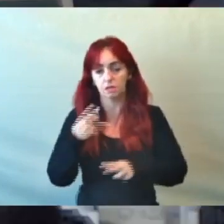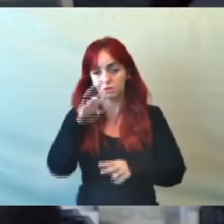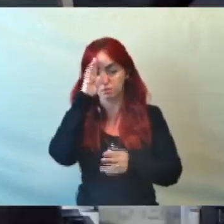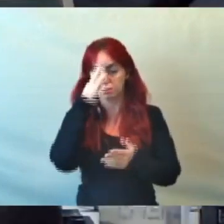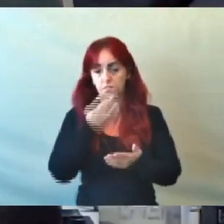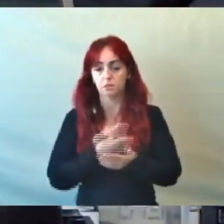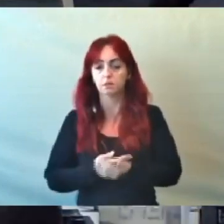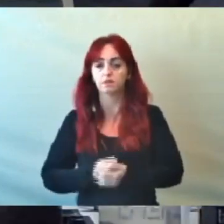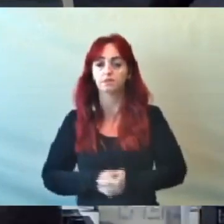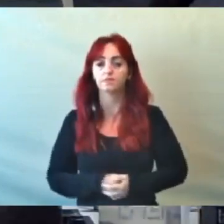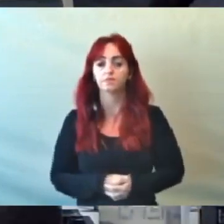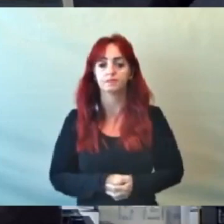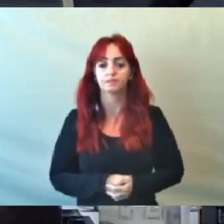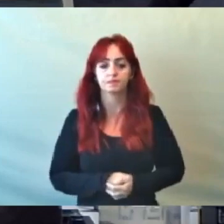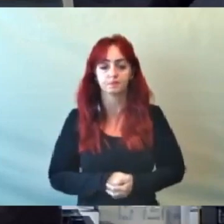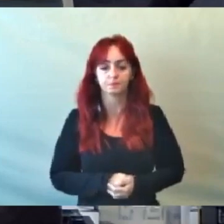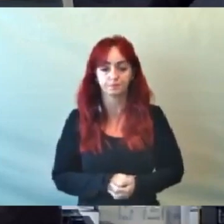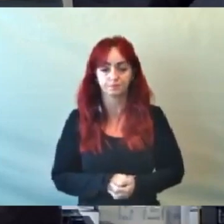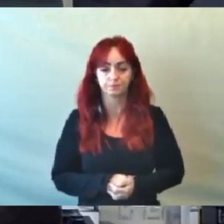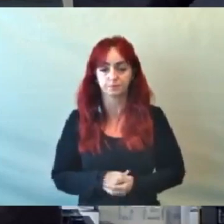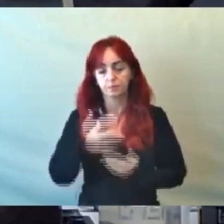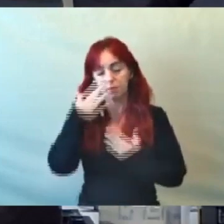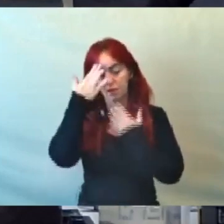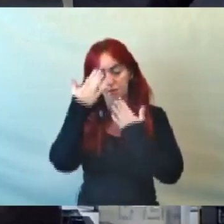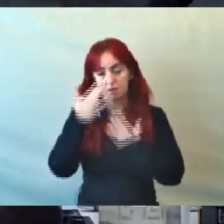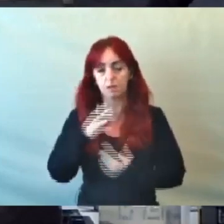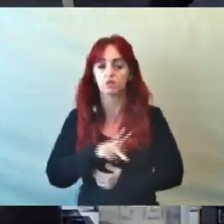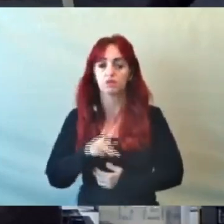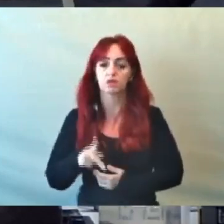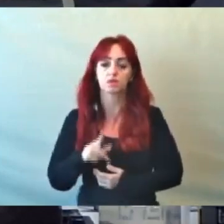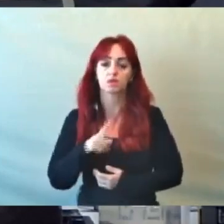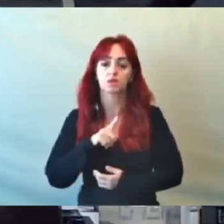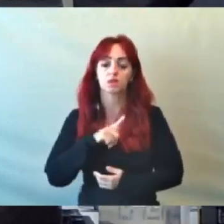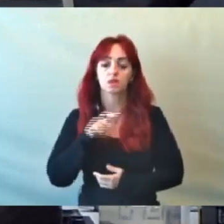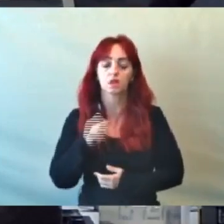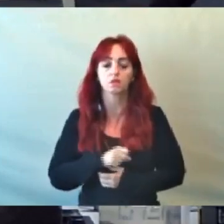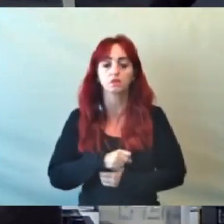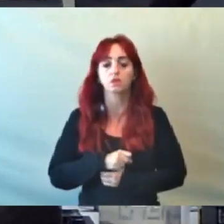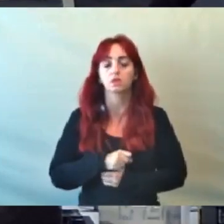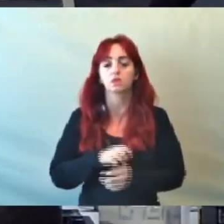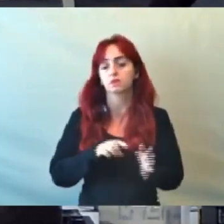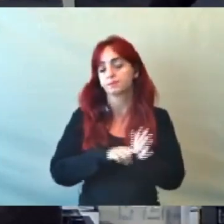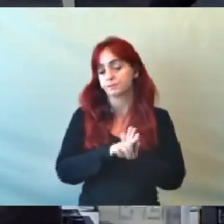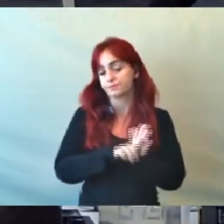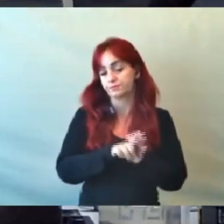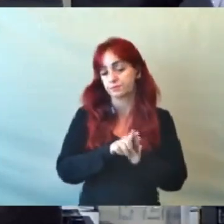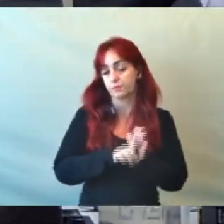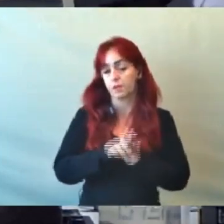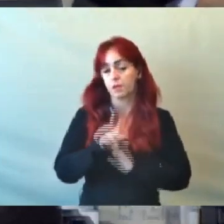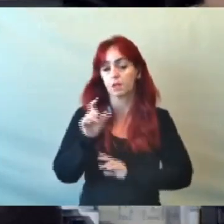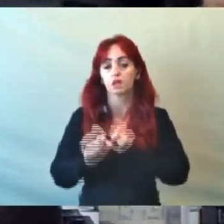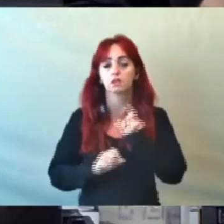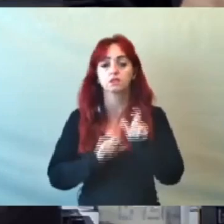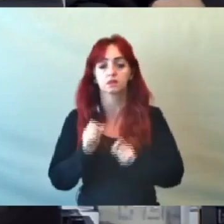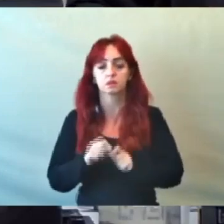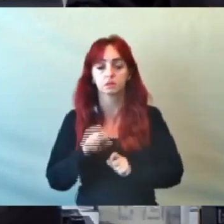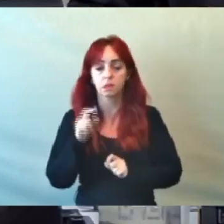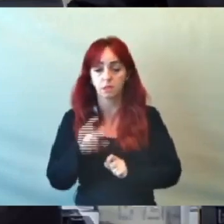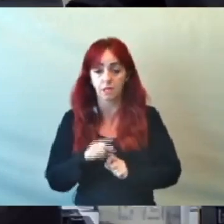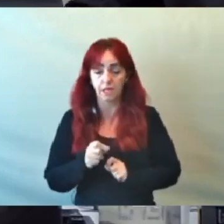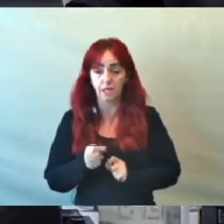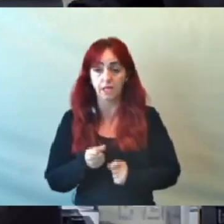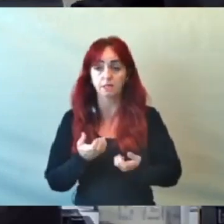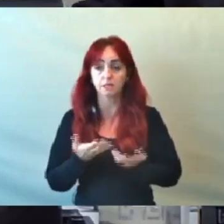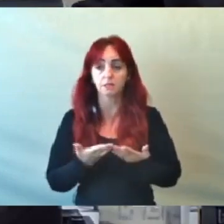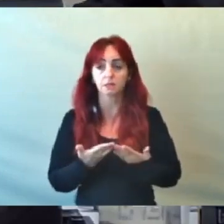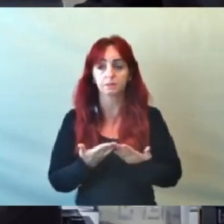Obrigado, professora. Nós fizemos o questionamento de que essa biorremediação já vem sendo